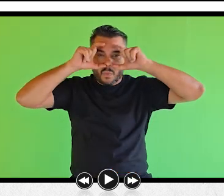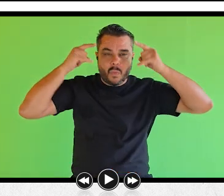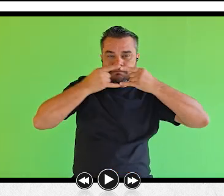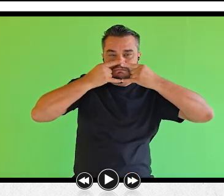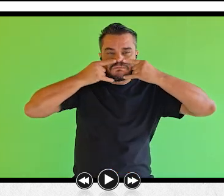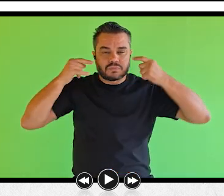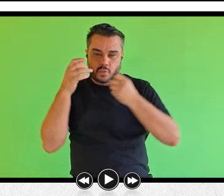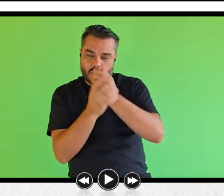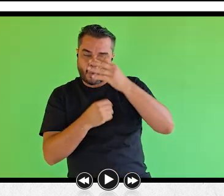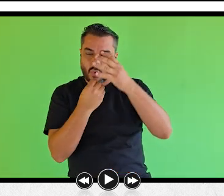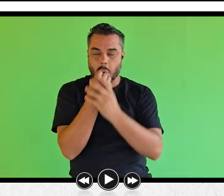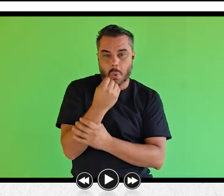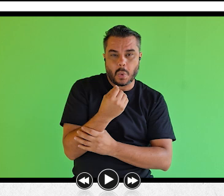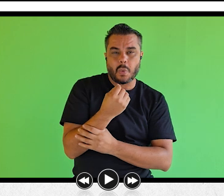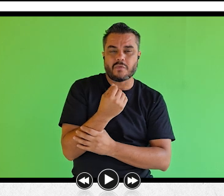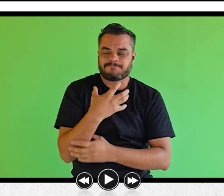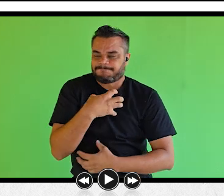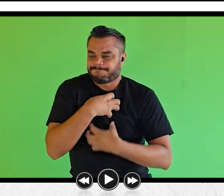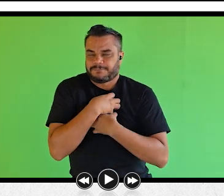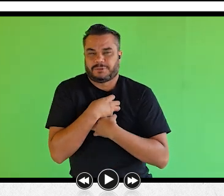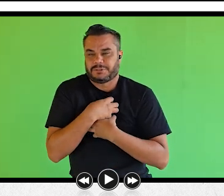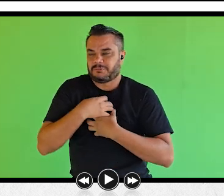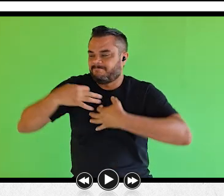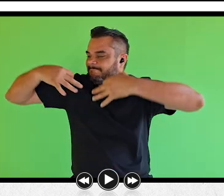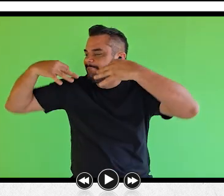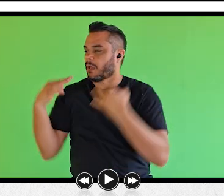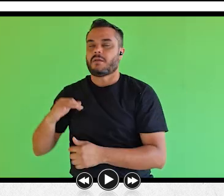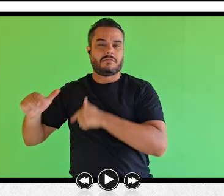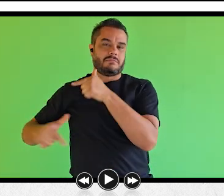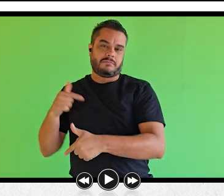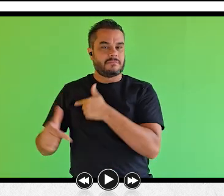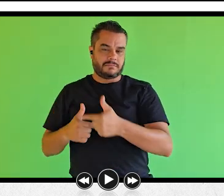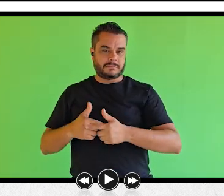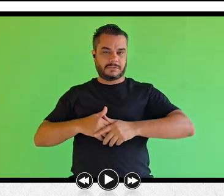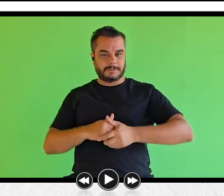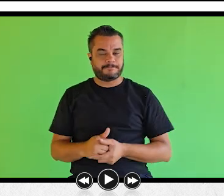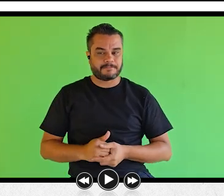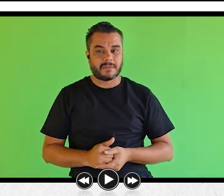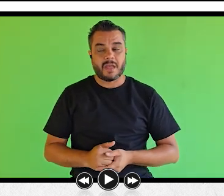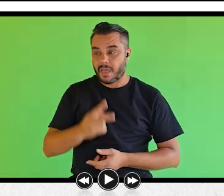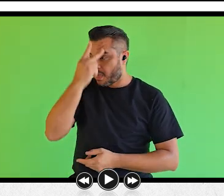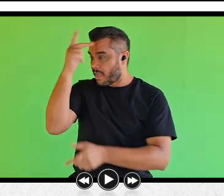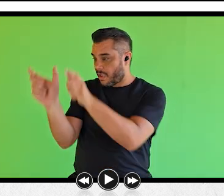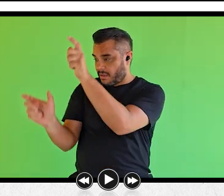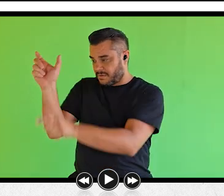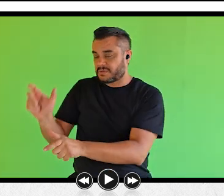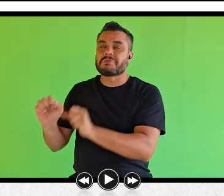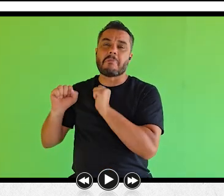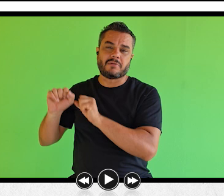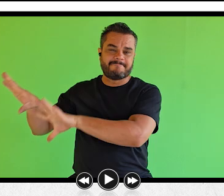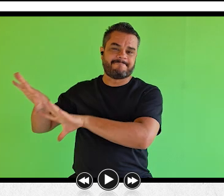trabalho. Então, gente, eles estão sujeitos a todos os tipos de doenças, seja através de vetores e micro-organismos